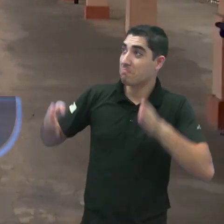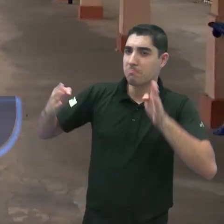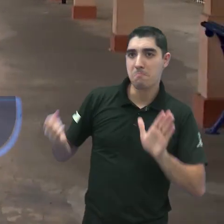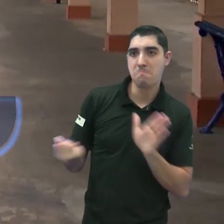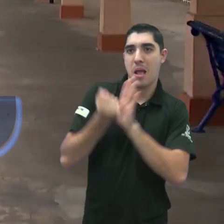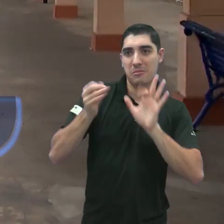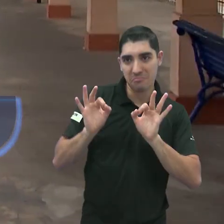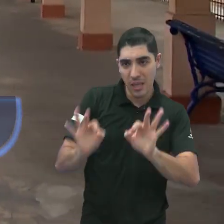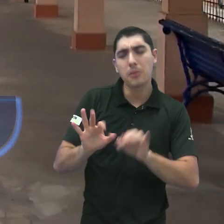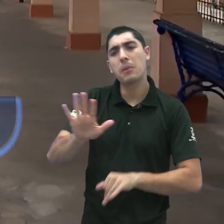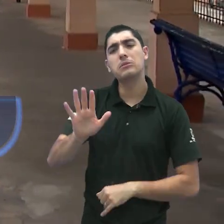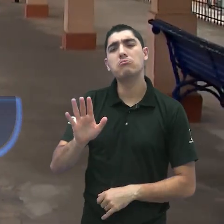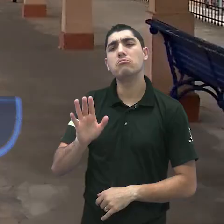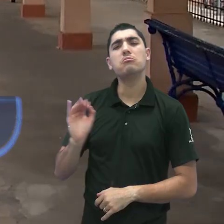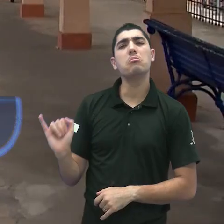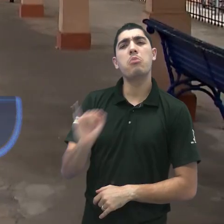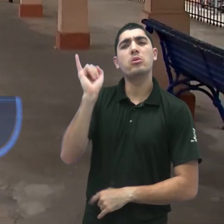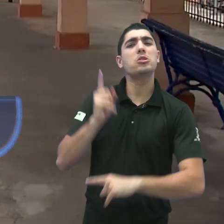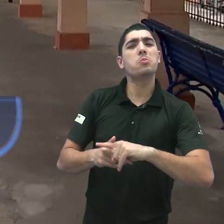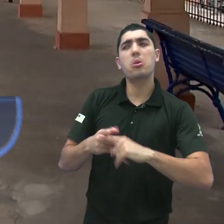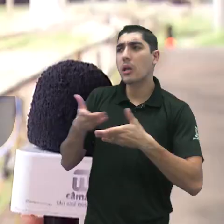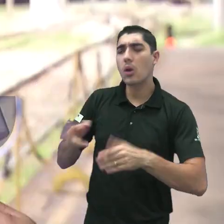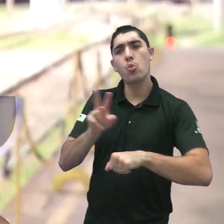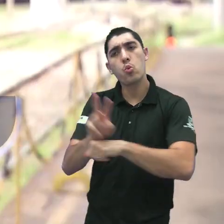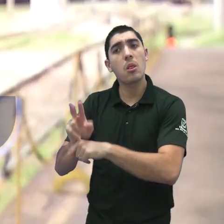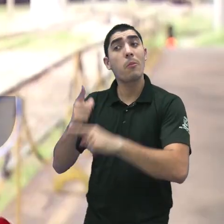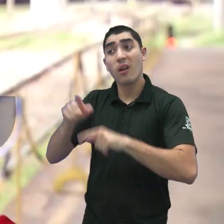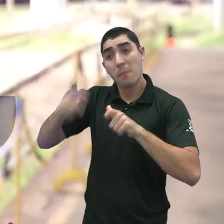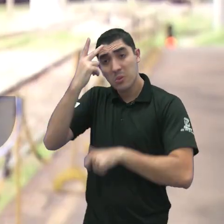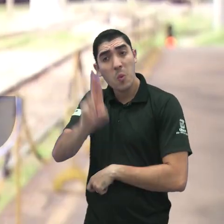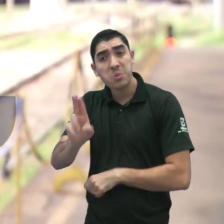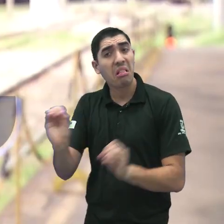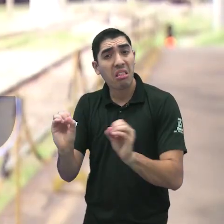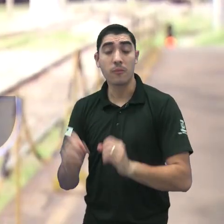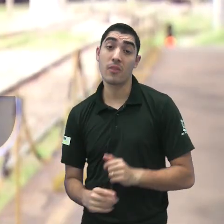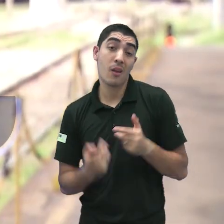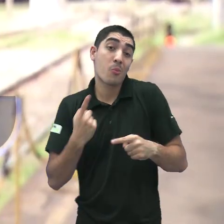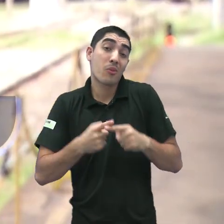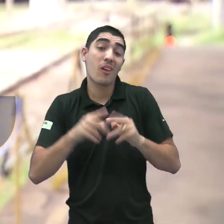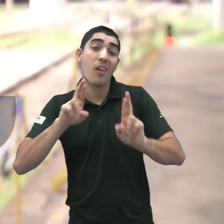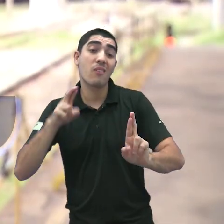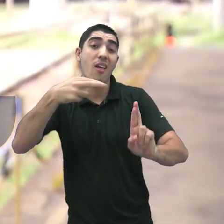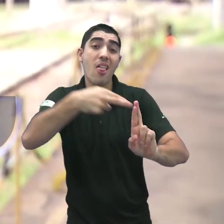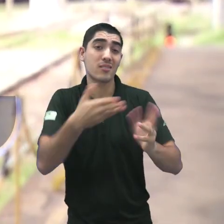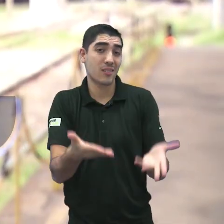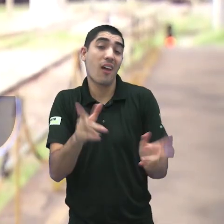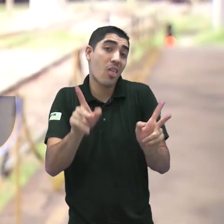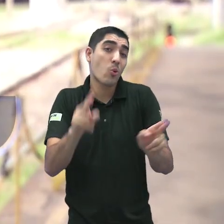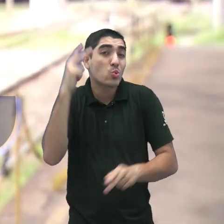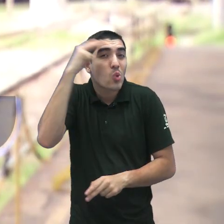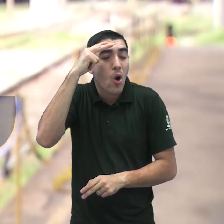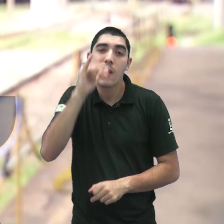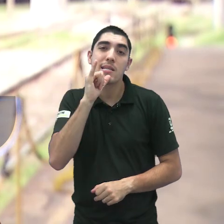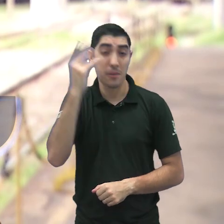é importante, mesmo as pessoas não usando mais, preservar esses locais? Olha, é uma referência histórica, né? Porque, como eu falei para você, o pessoal